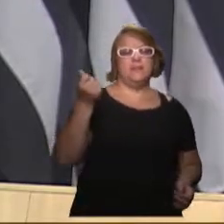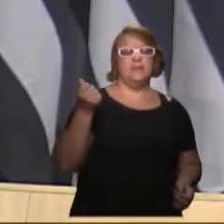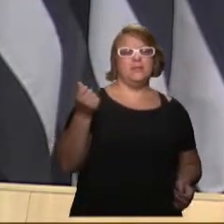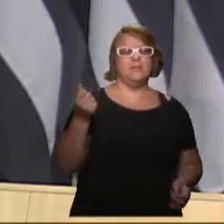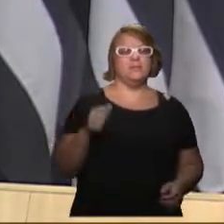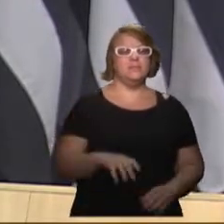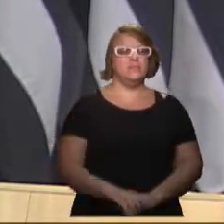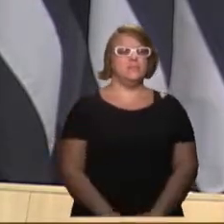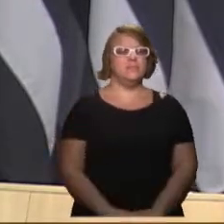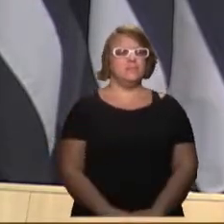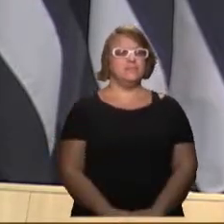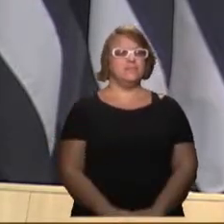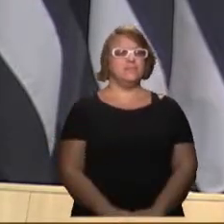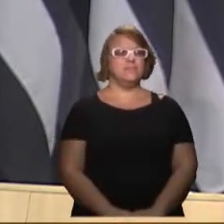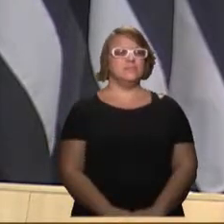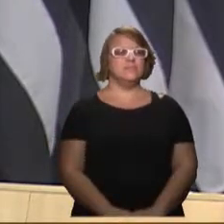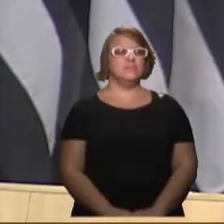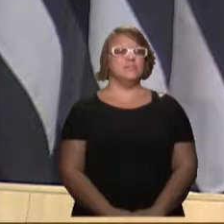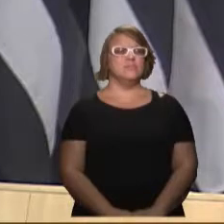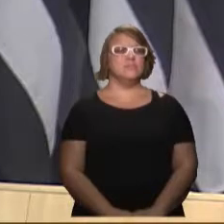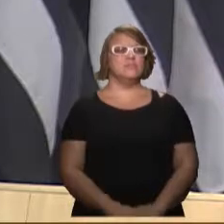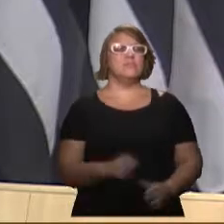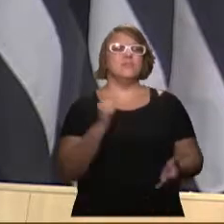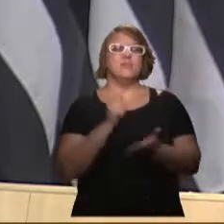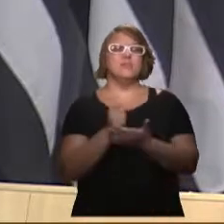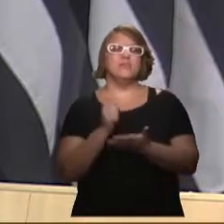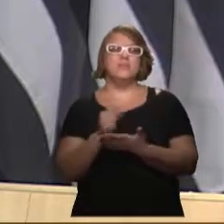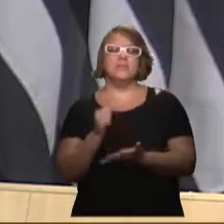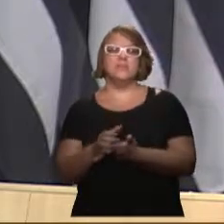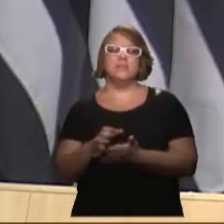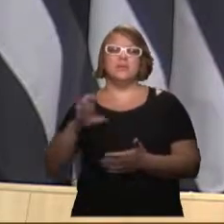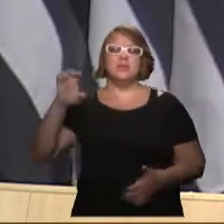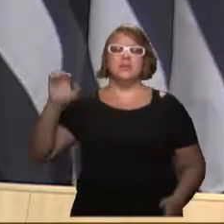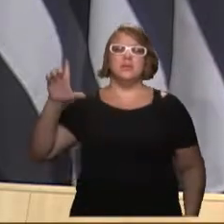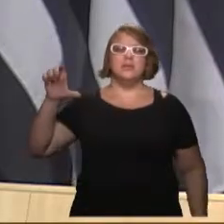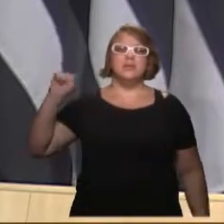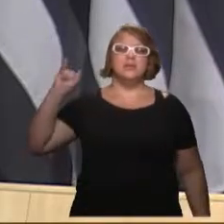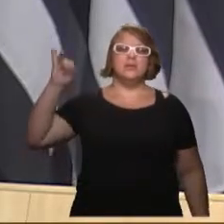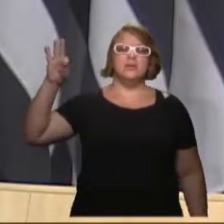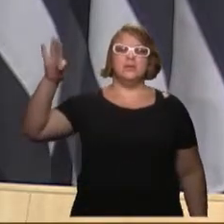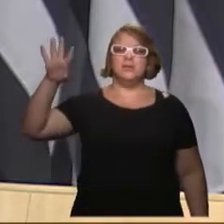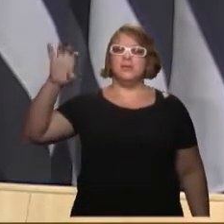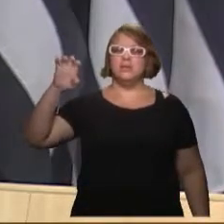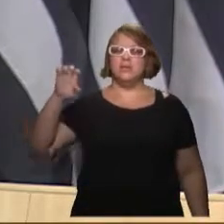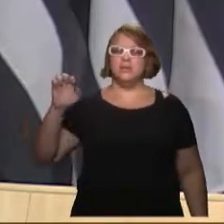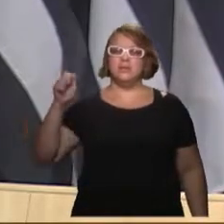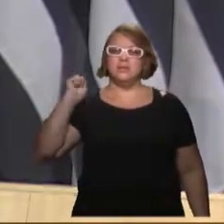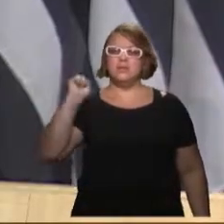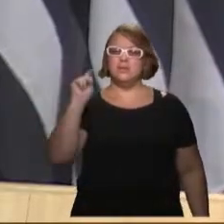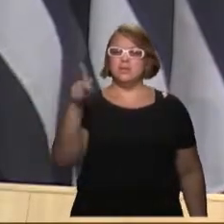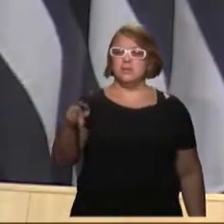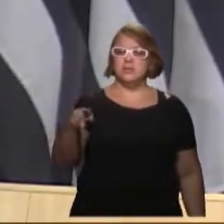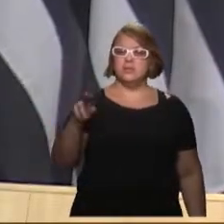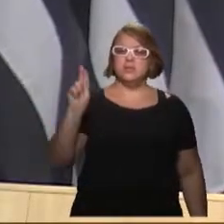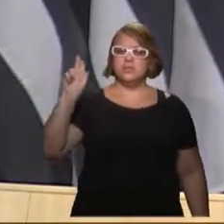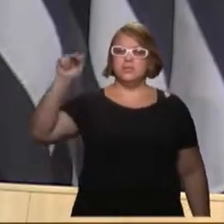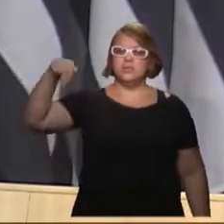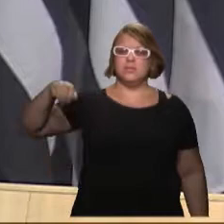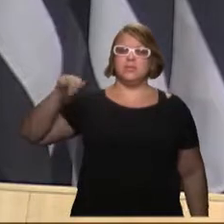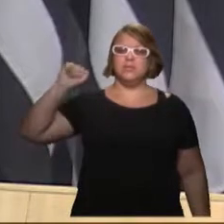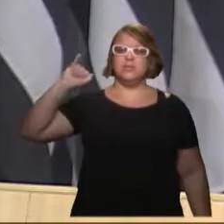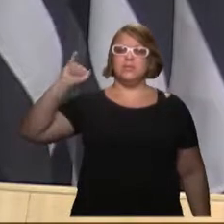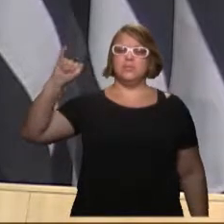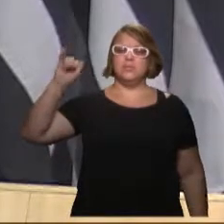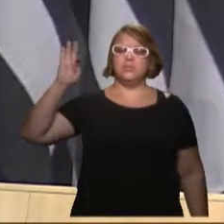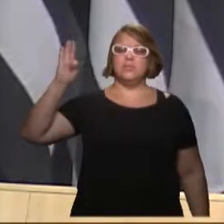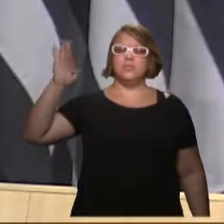Para sustentar uma pequena elite da cidade taubatiana, que se aposentou da Unital, que se aposentou em alguns cargos aí que nós